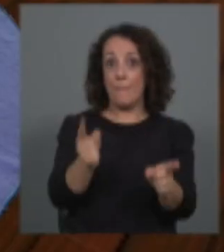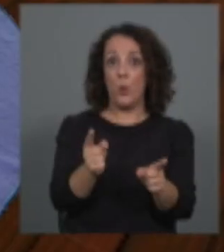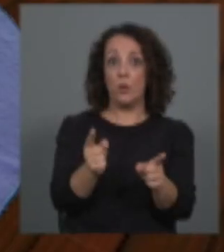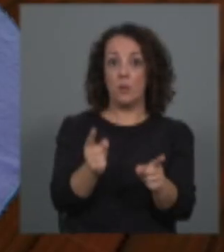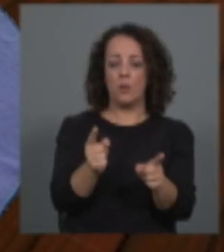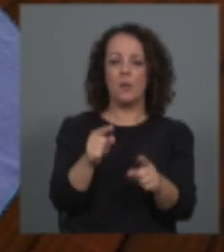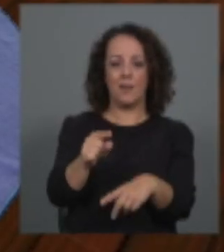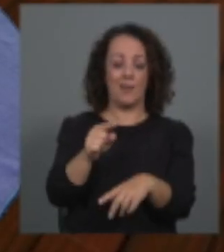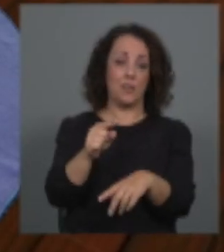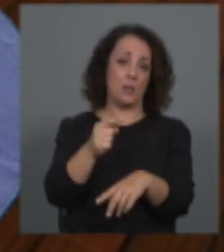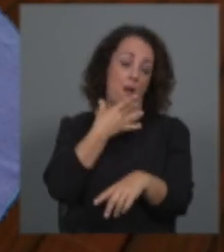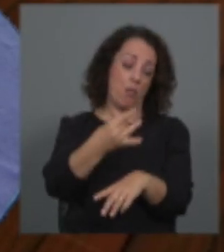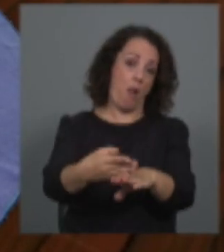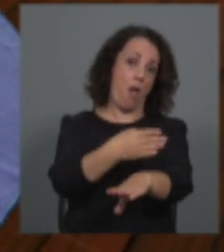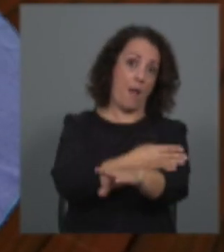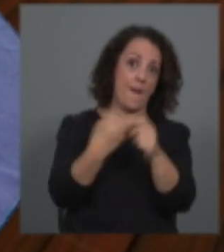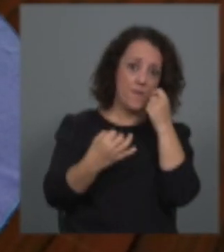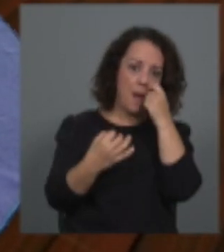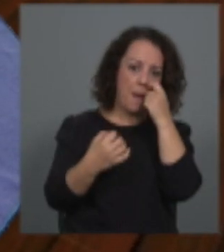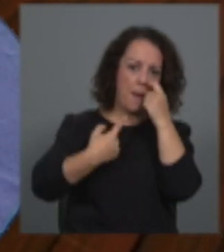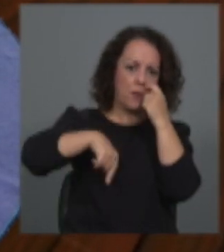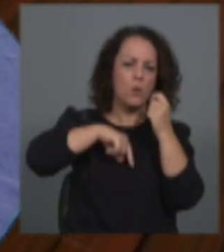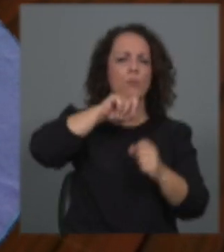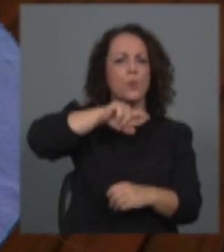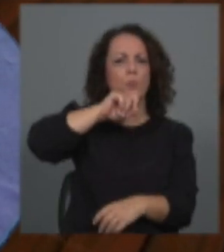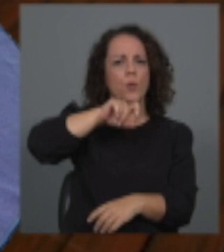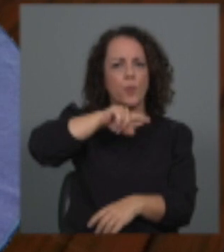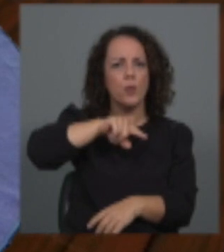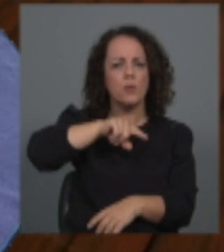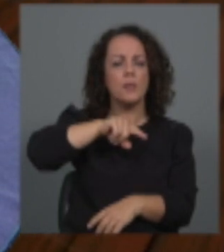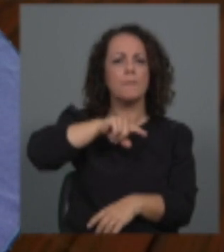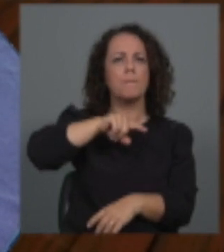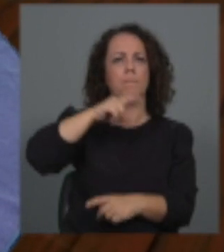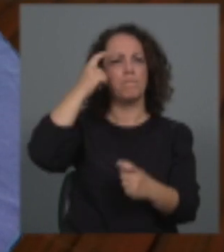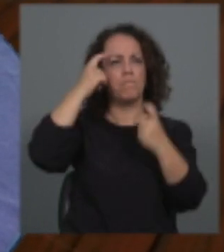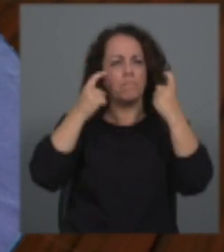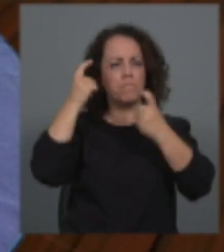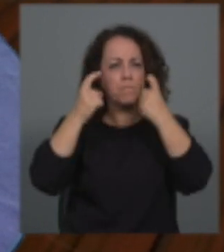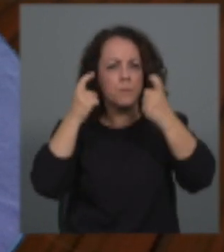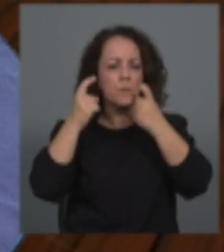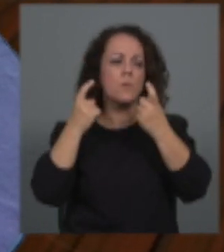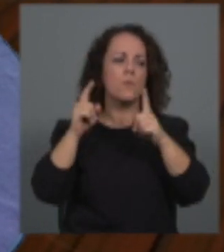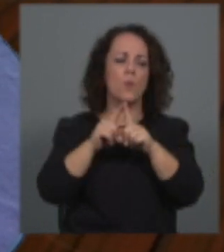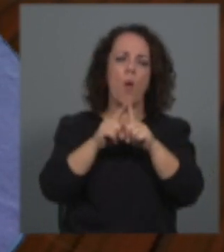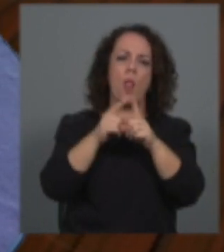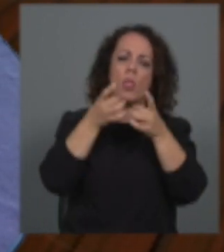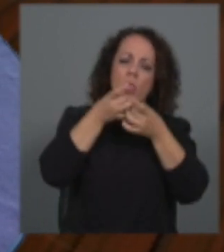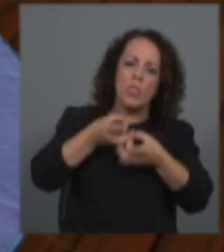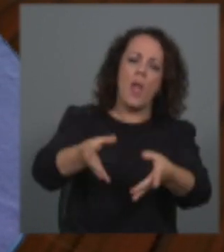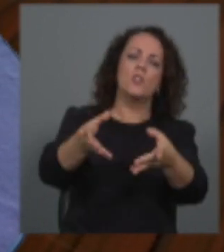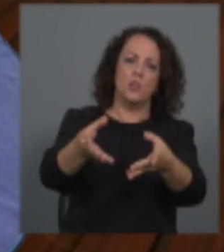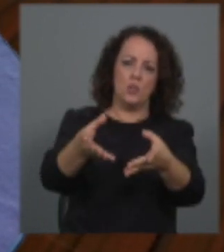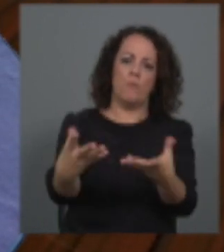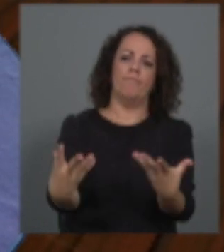no Advento, de facto, nós podemos pensar e deixar entrar em nós